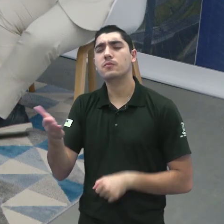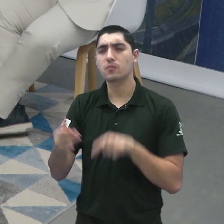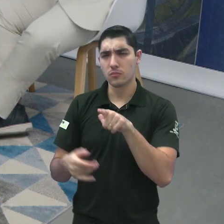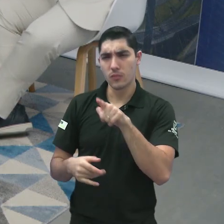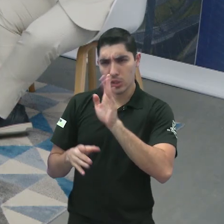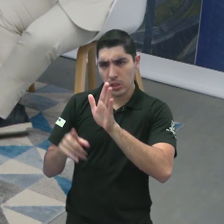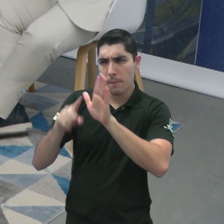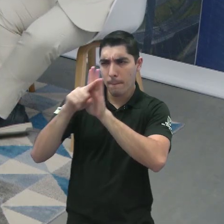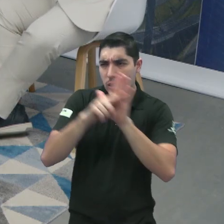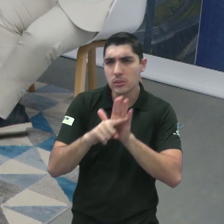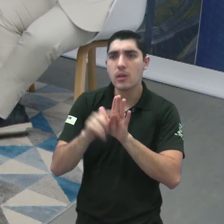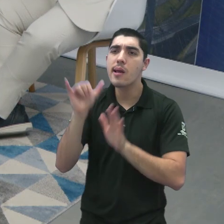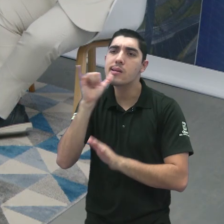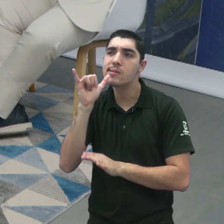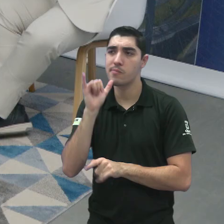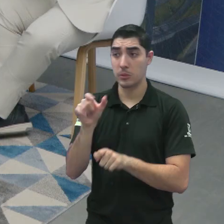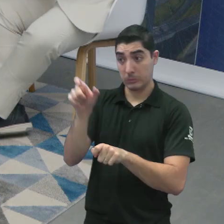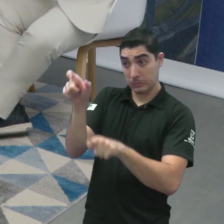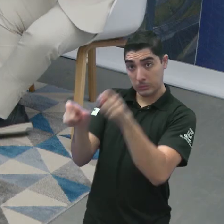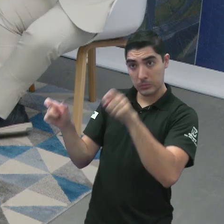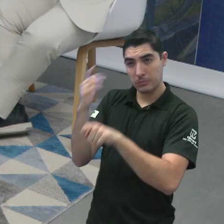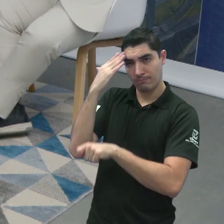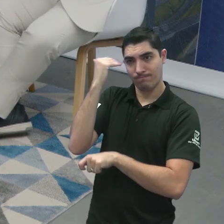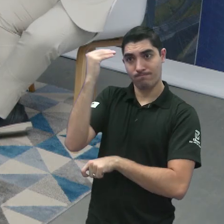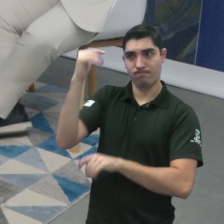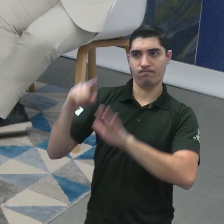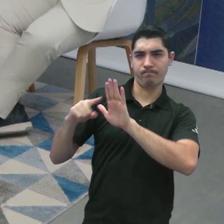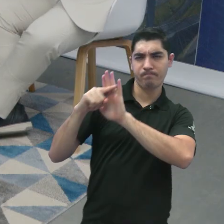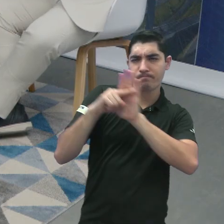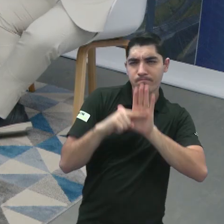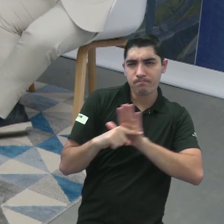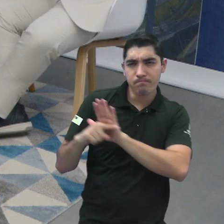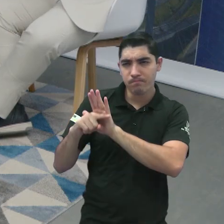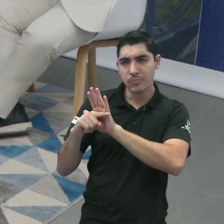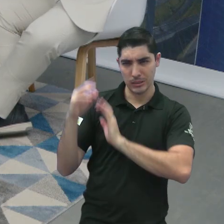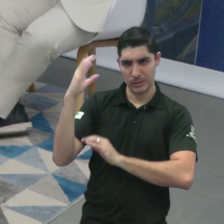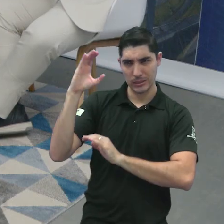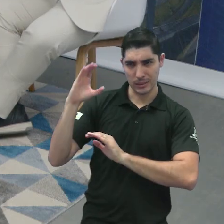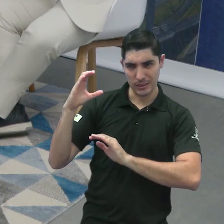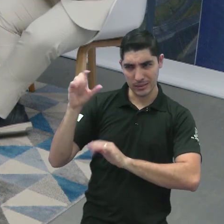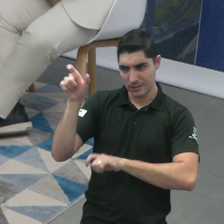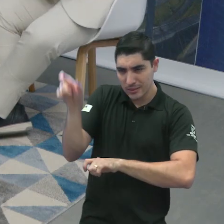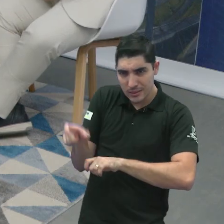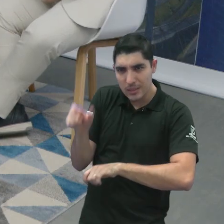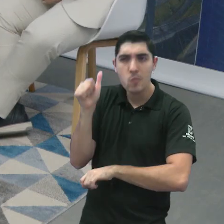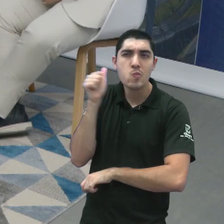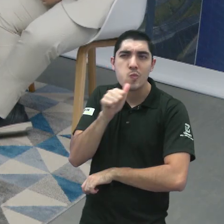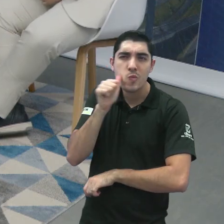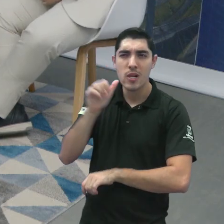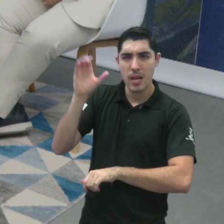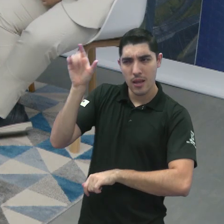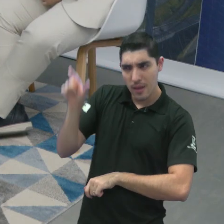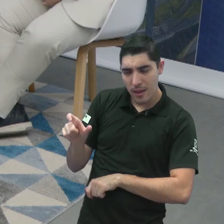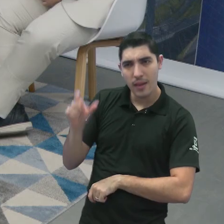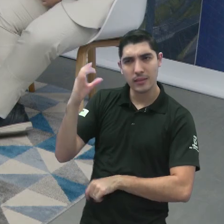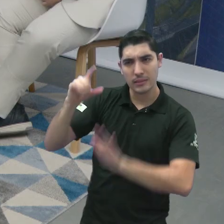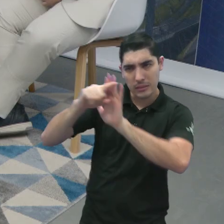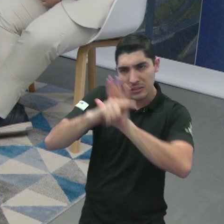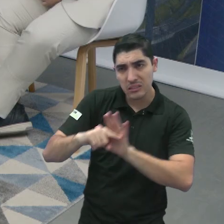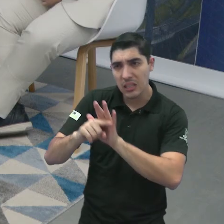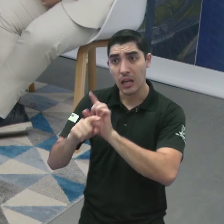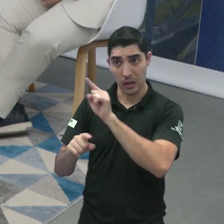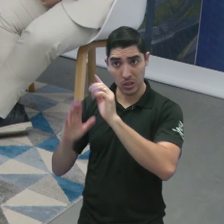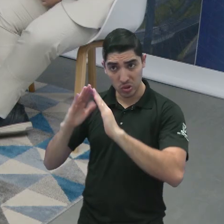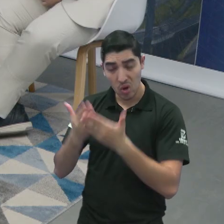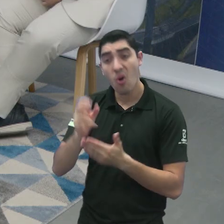cientistas mulheres na escola ou isso só veio mais tarde na formação acadêmica? Bom, como